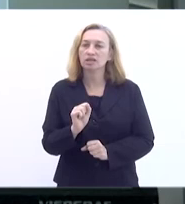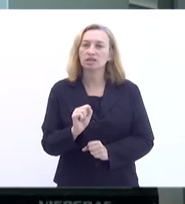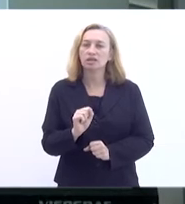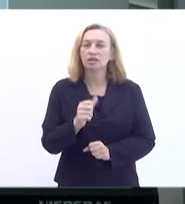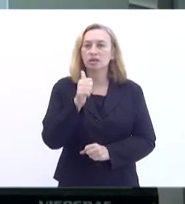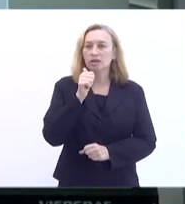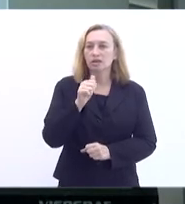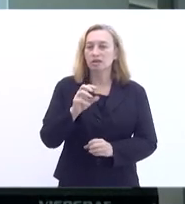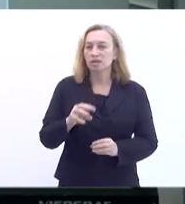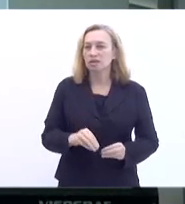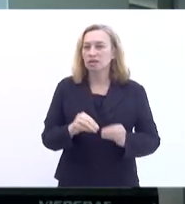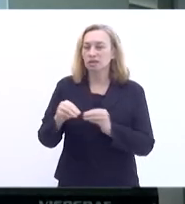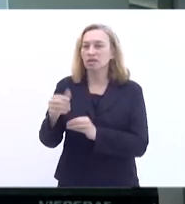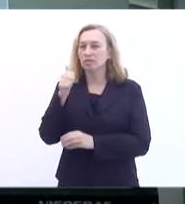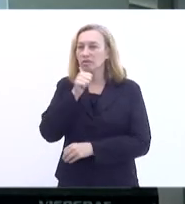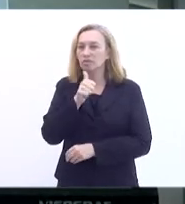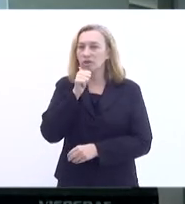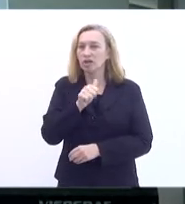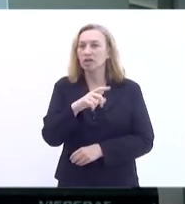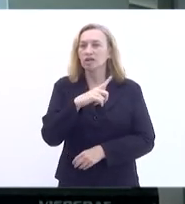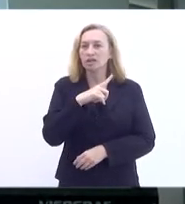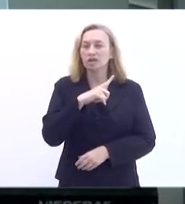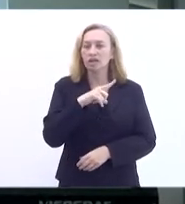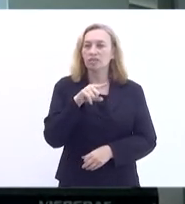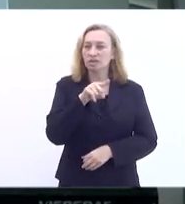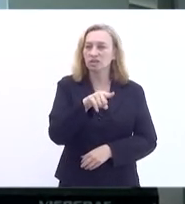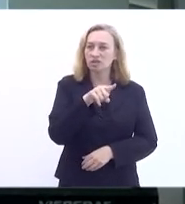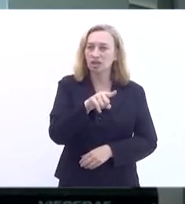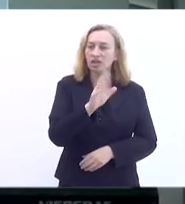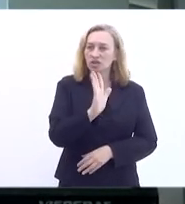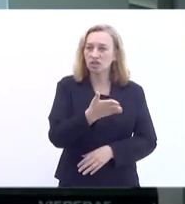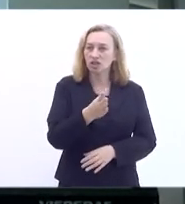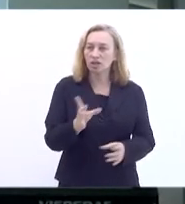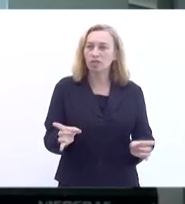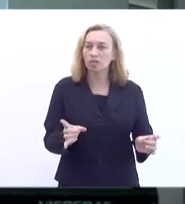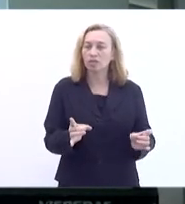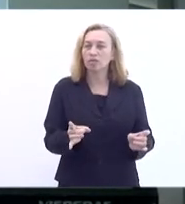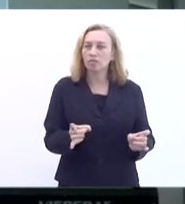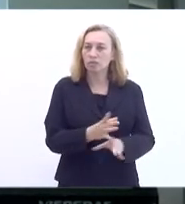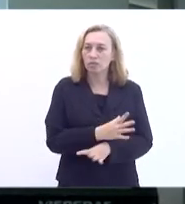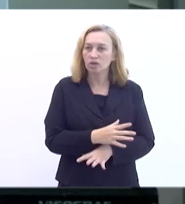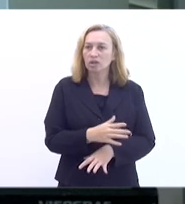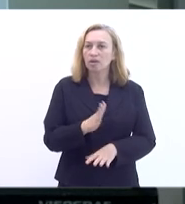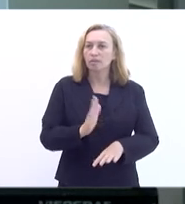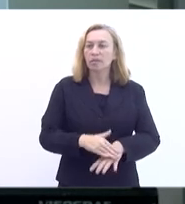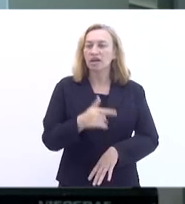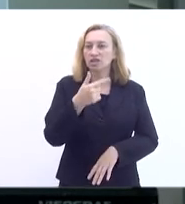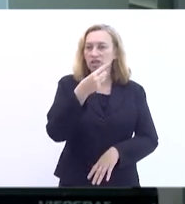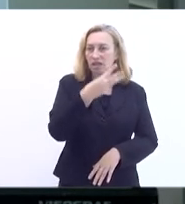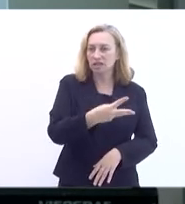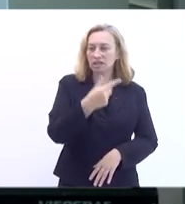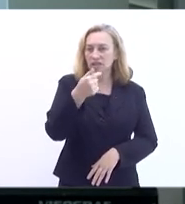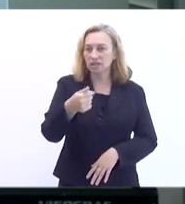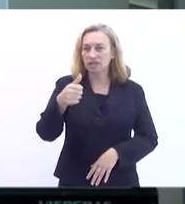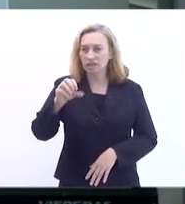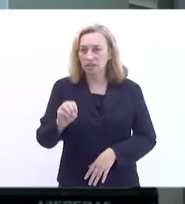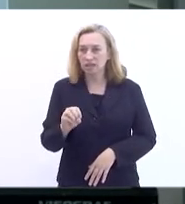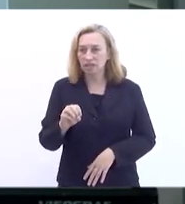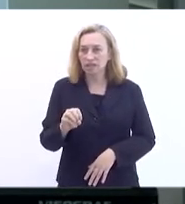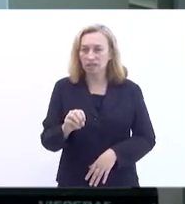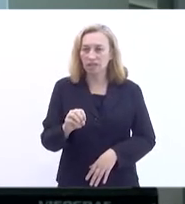público feminino então nós temos essas aqui preenchidas mais de 370 que a diferença das